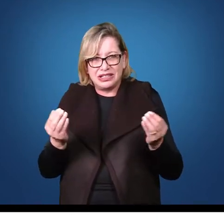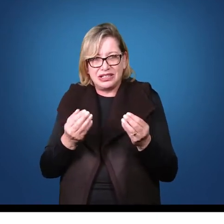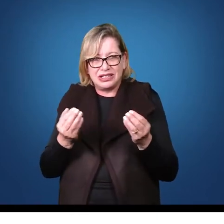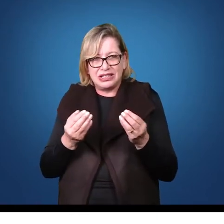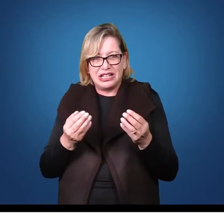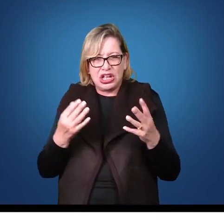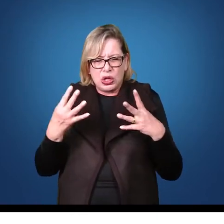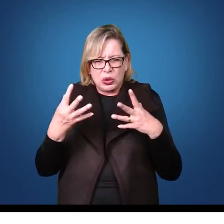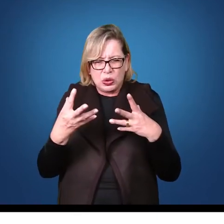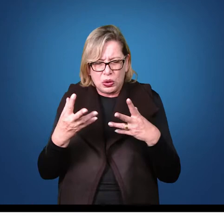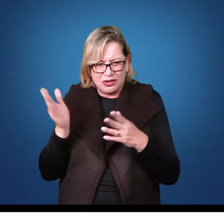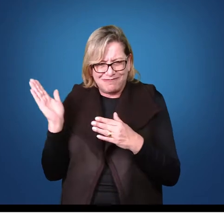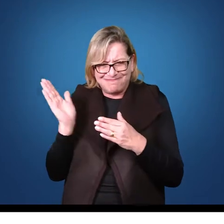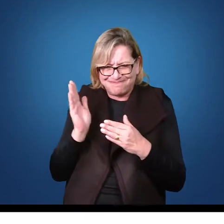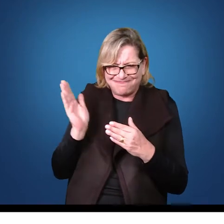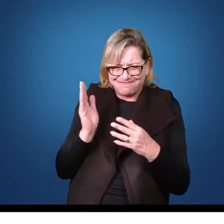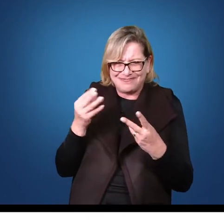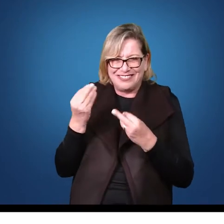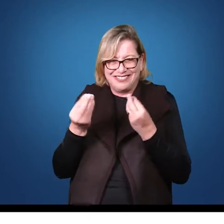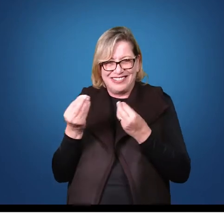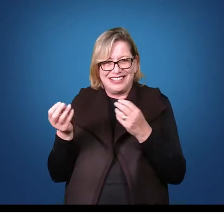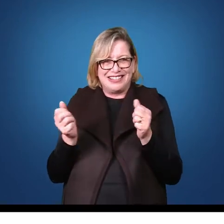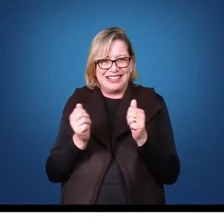Ai, venham todos mais para cá.